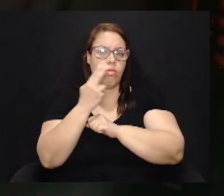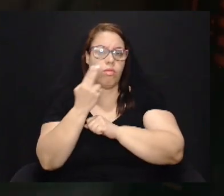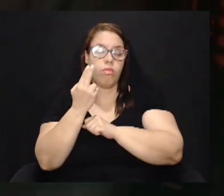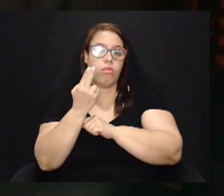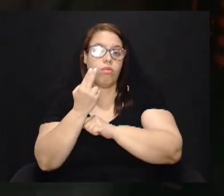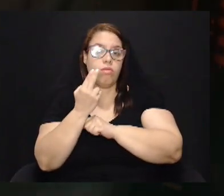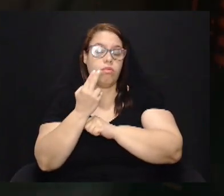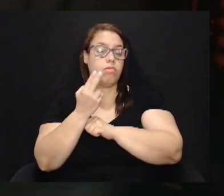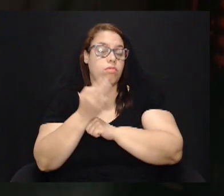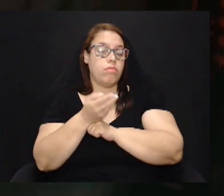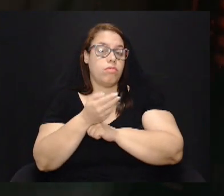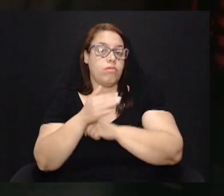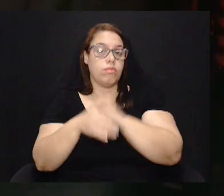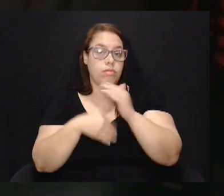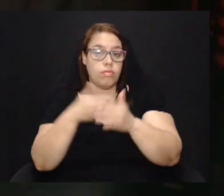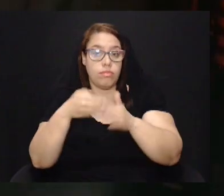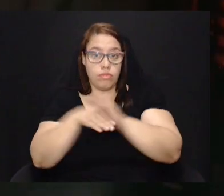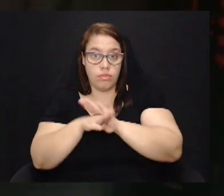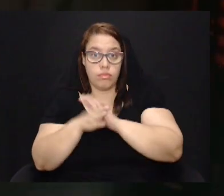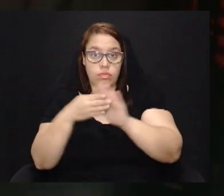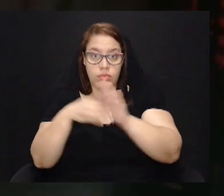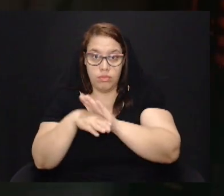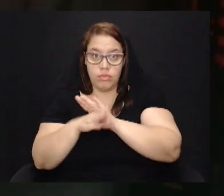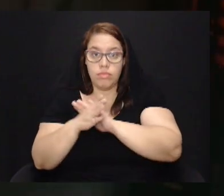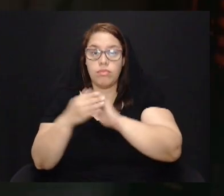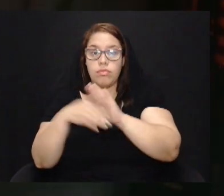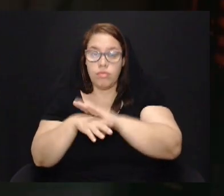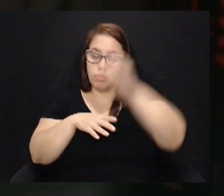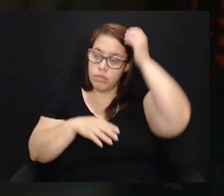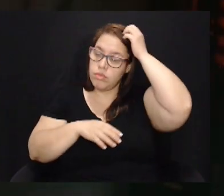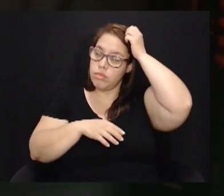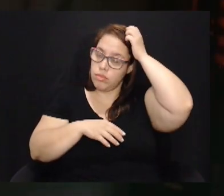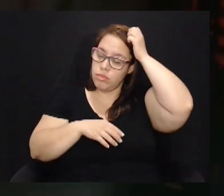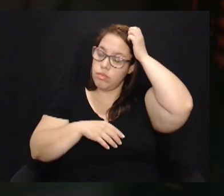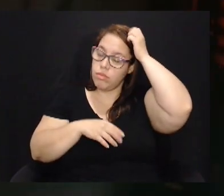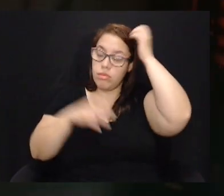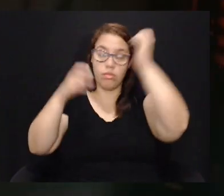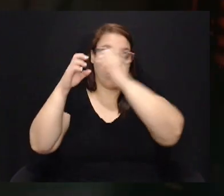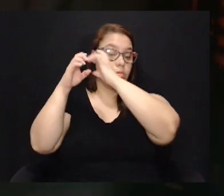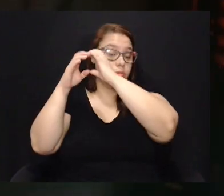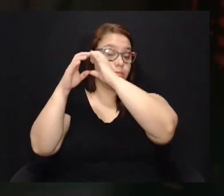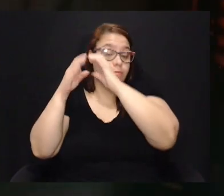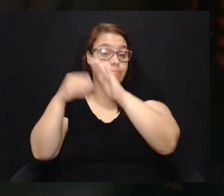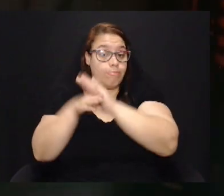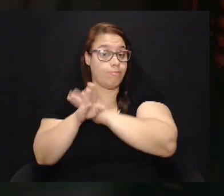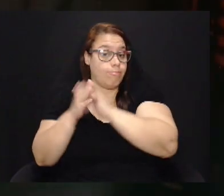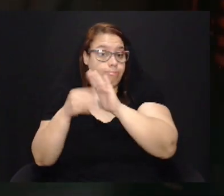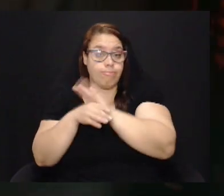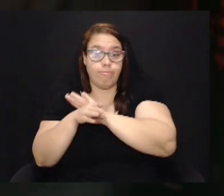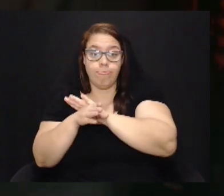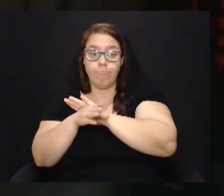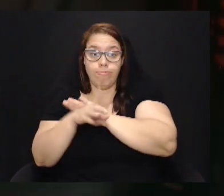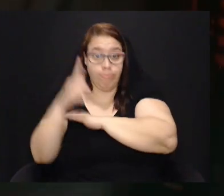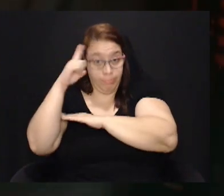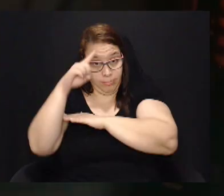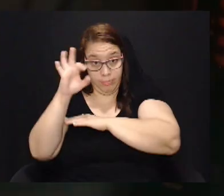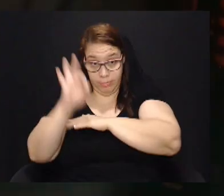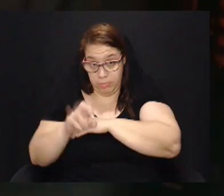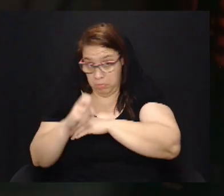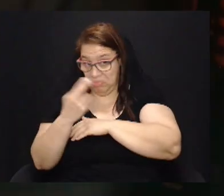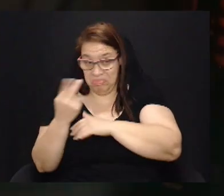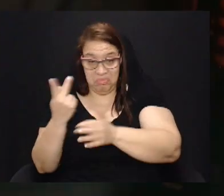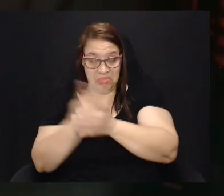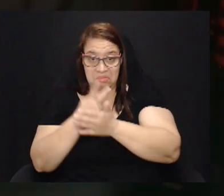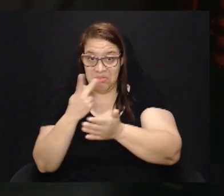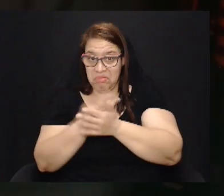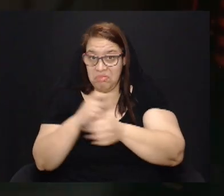se acostumando, porque a gente se acostuma, o nosso cérebro se acostuma, né? E ele não tem a definição do que é certo ou errado. Então, se você está fazendo algo certo aqui,